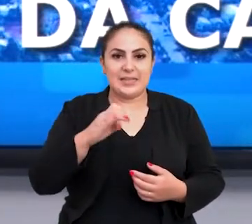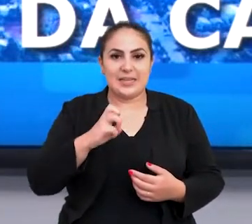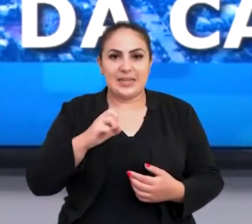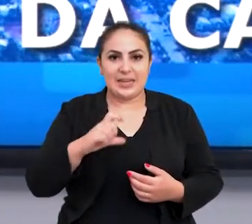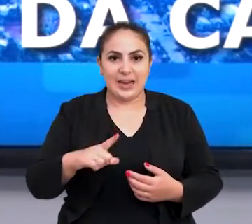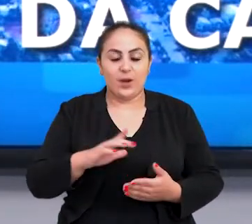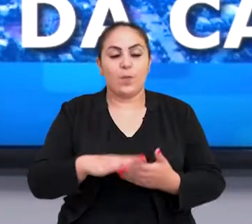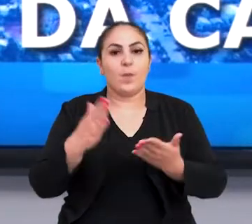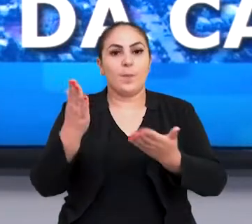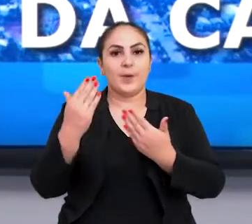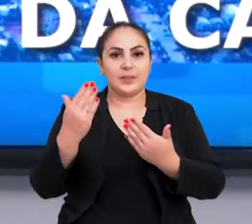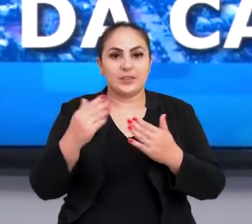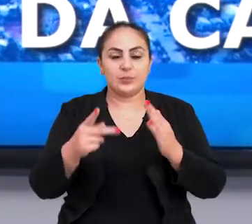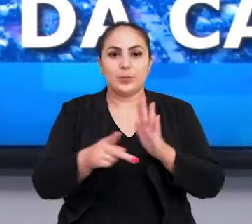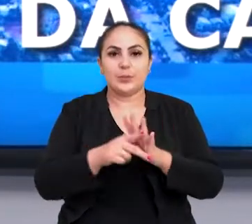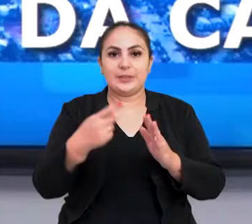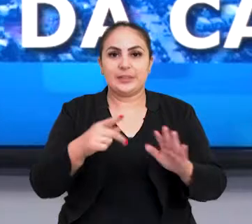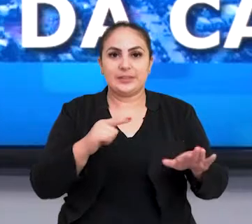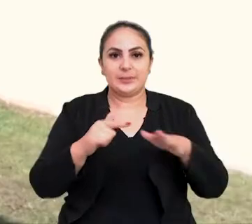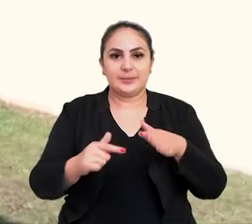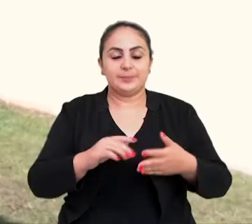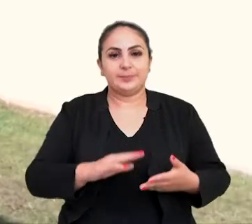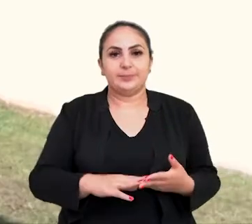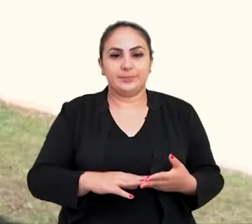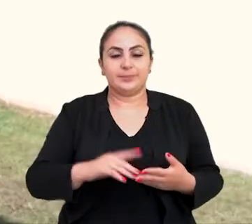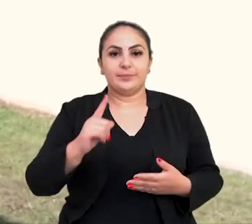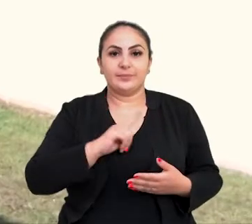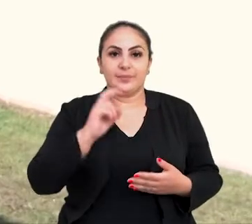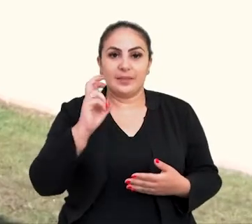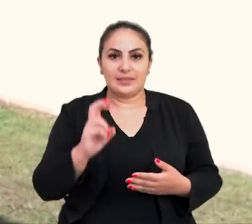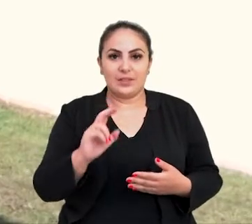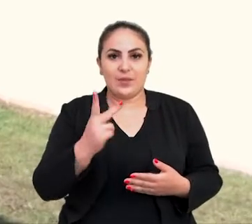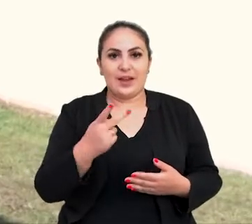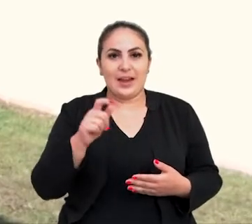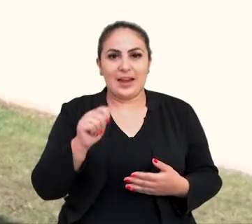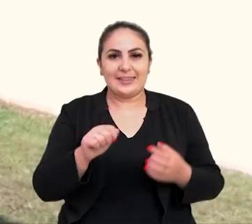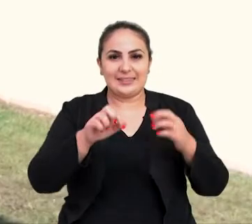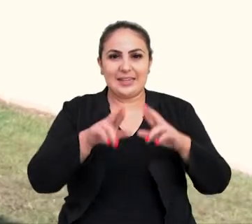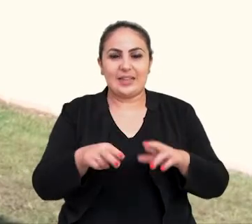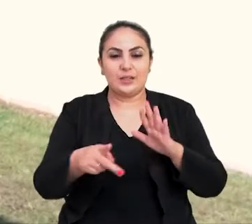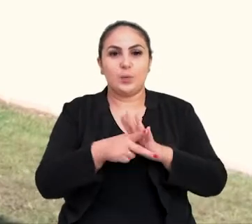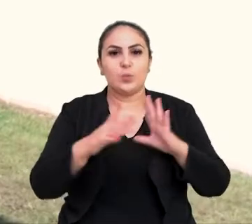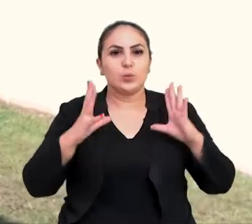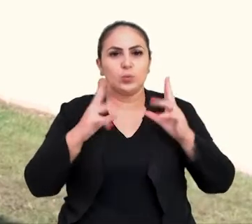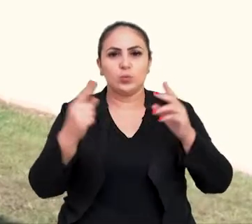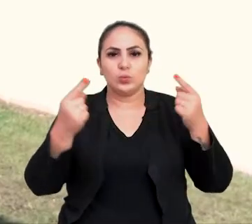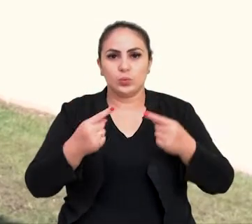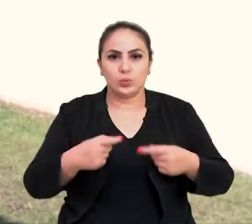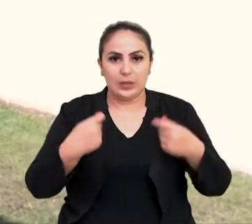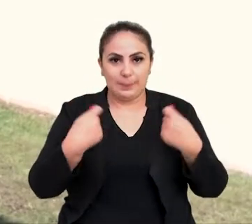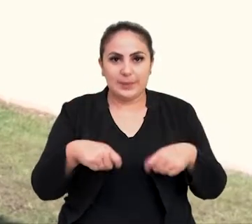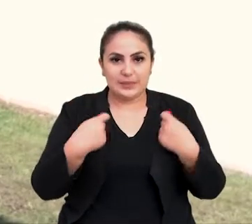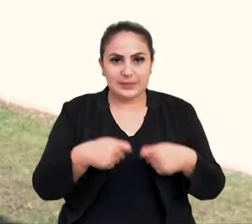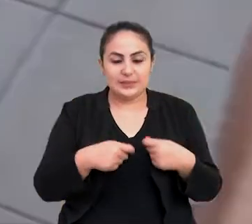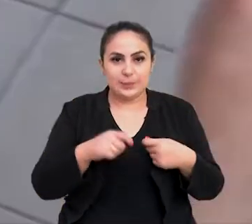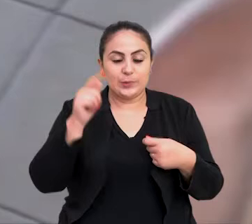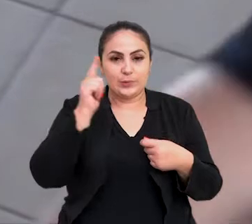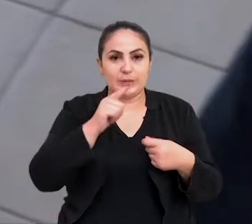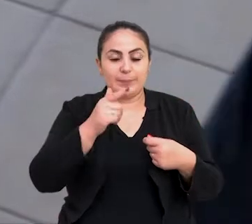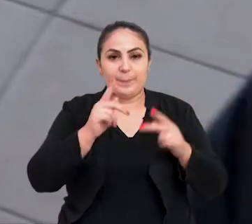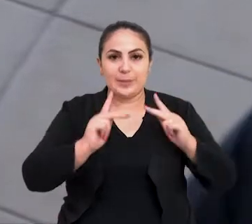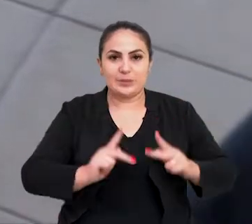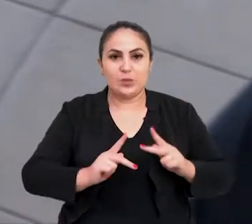que foi homenageada nesta semana. São 5 hectares de área com toda a estrutura necessária para